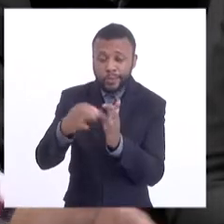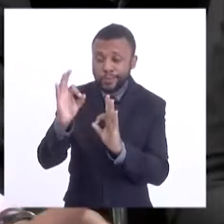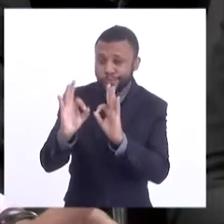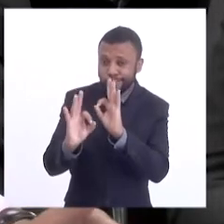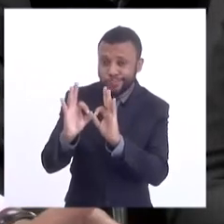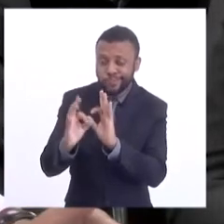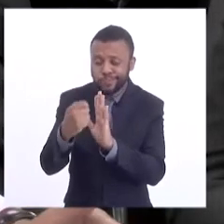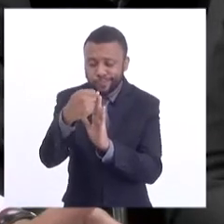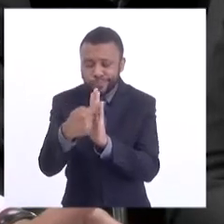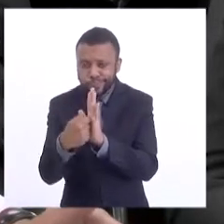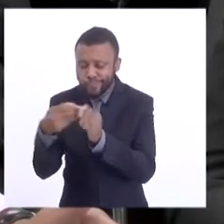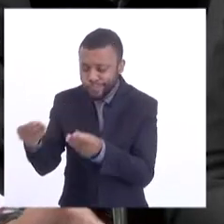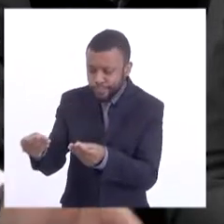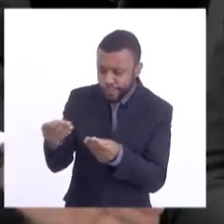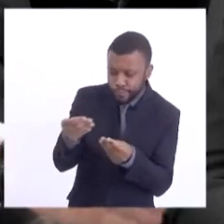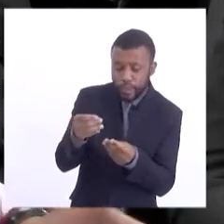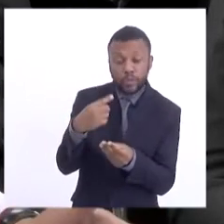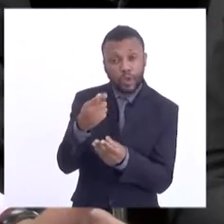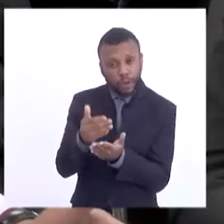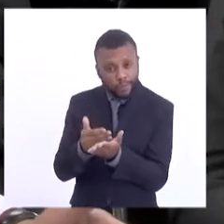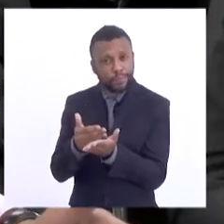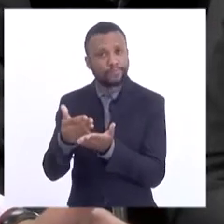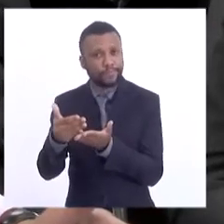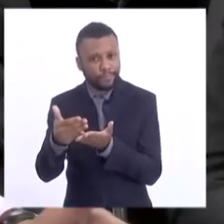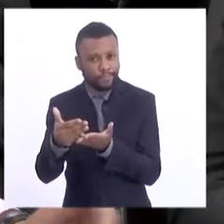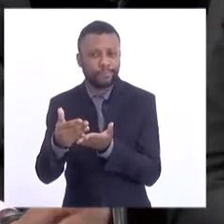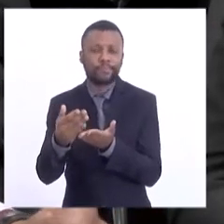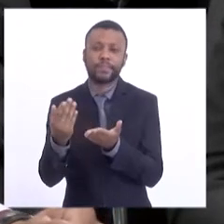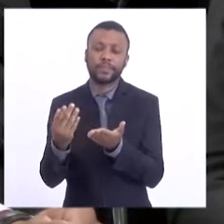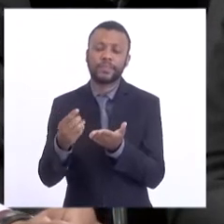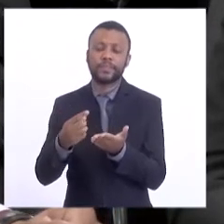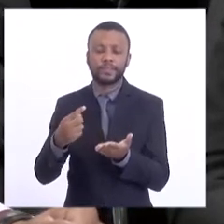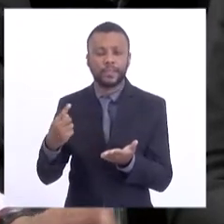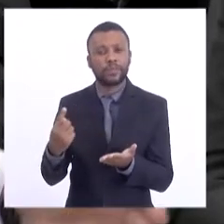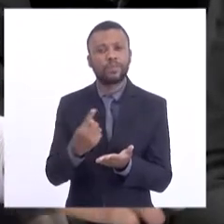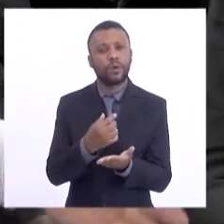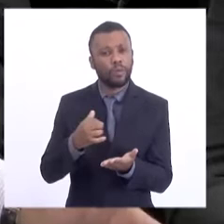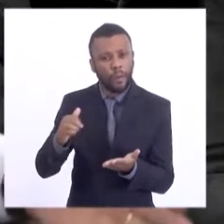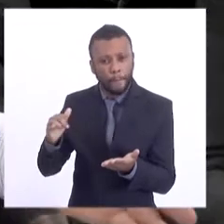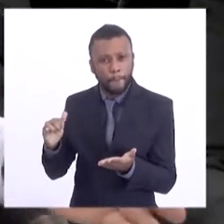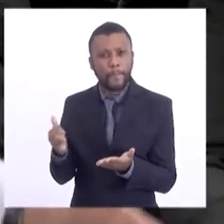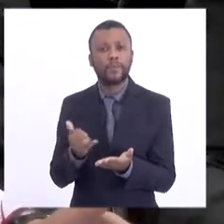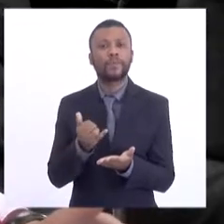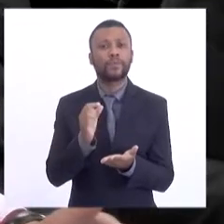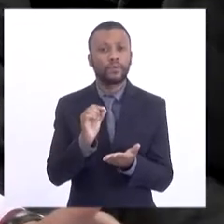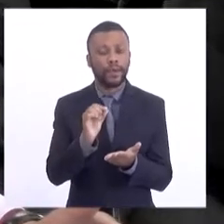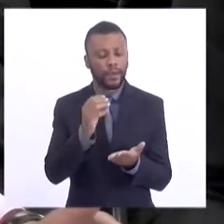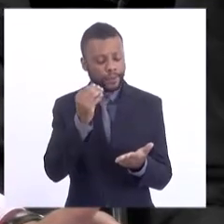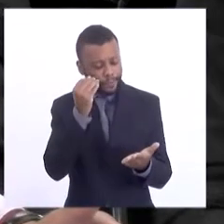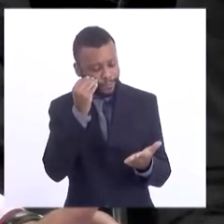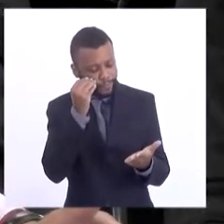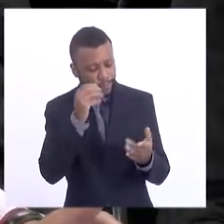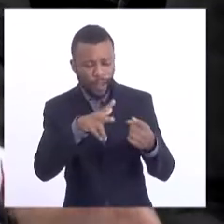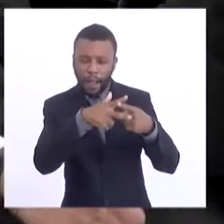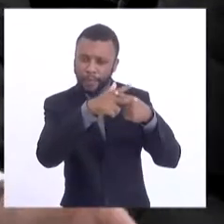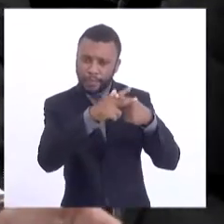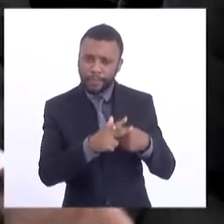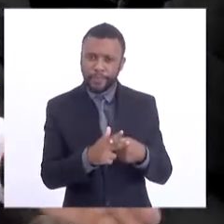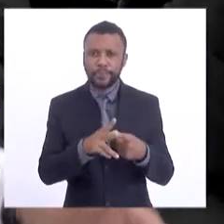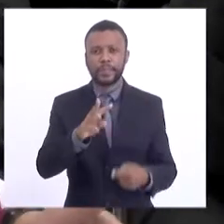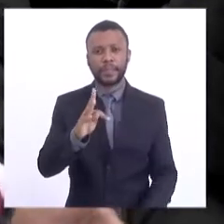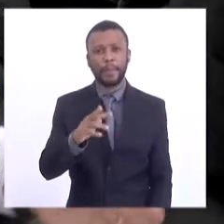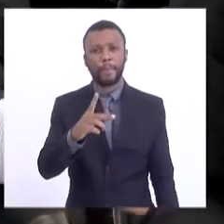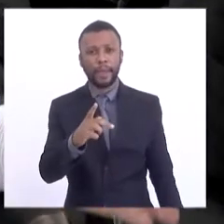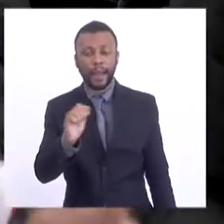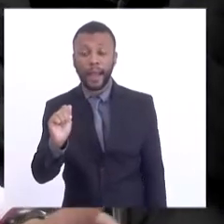e que se iniciava colocamos nas almas nas revisões na revisão do PPA e